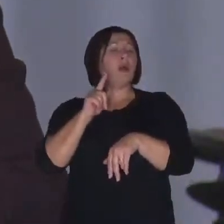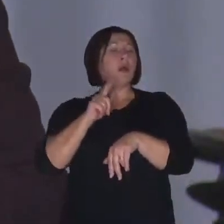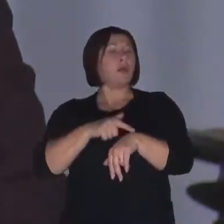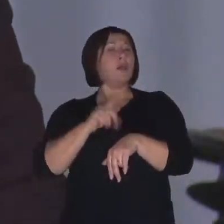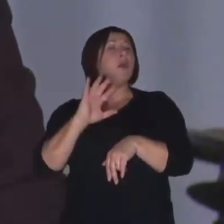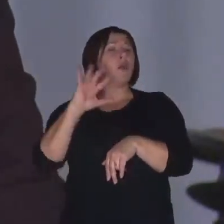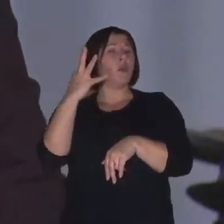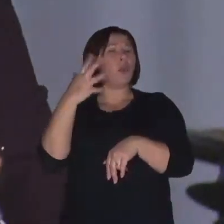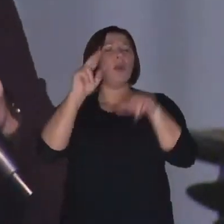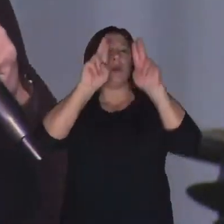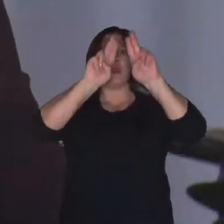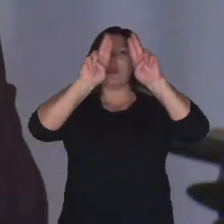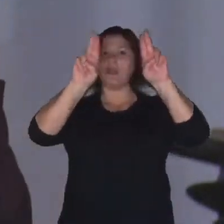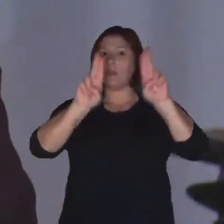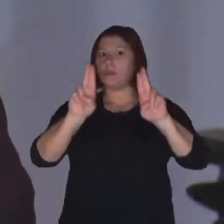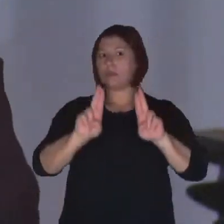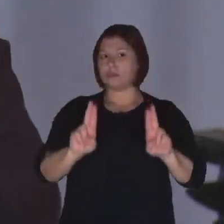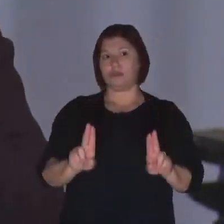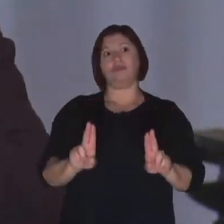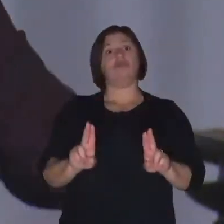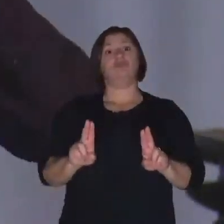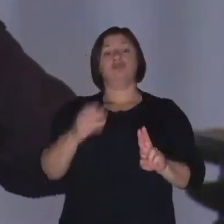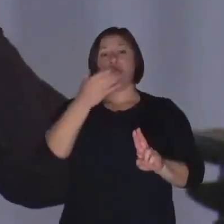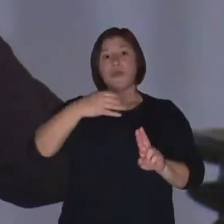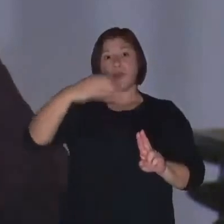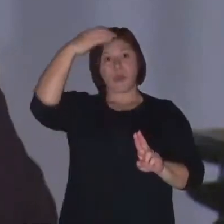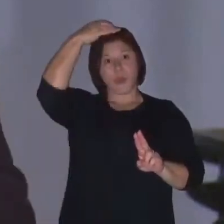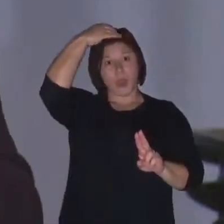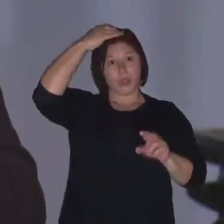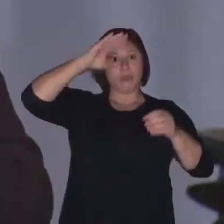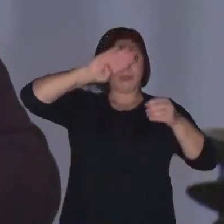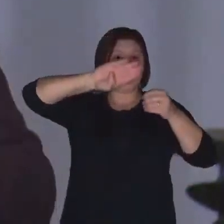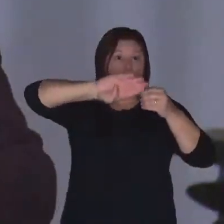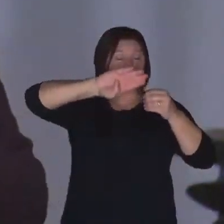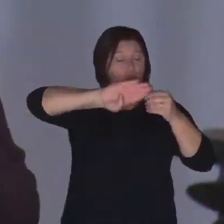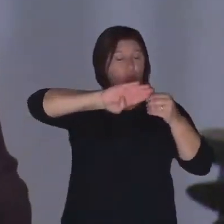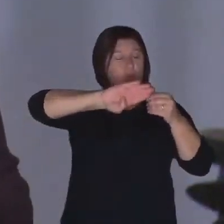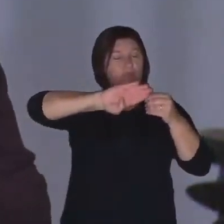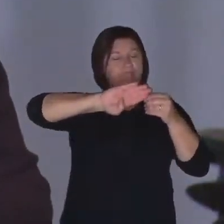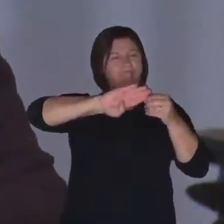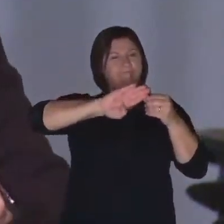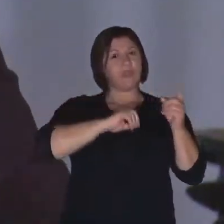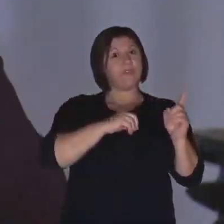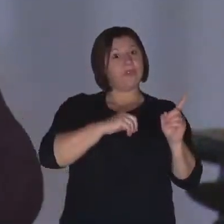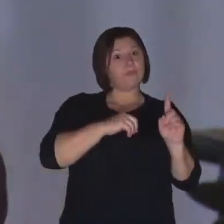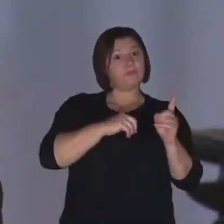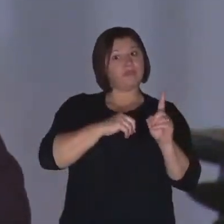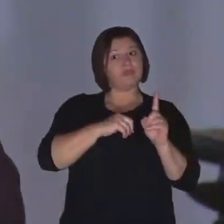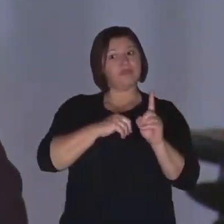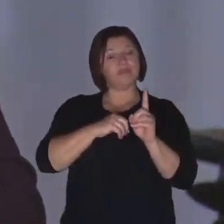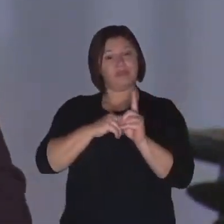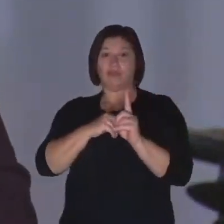Babilônia, ele estava chegando, ele não tinha chegado ainda. Ele estava chegando com o seu exército